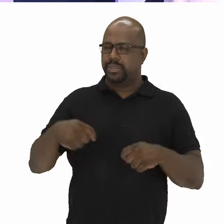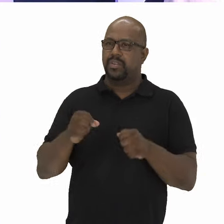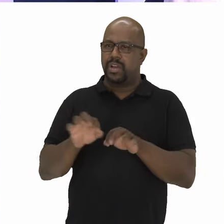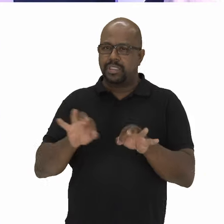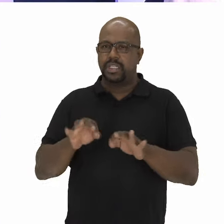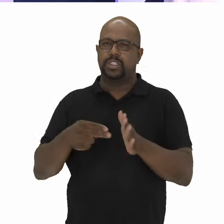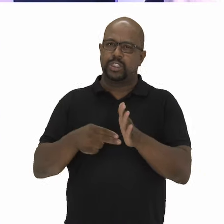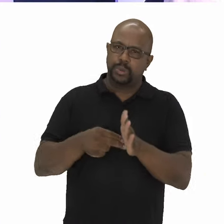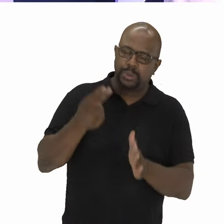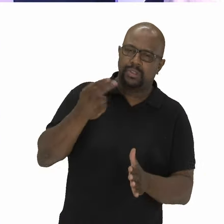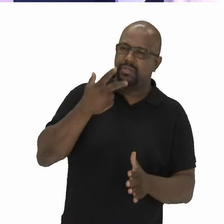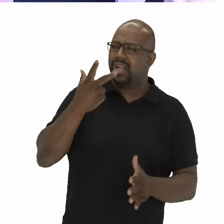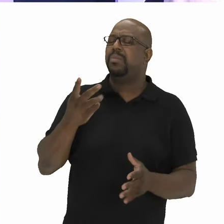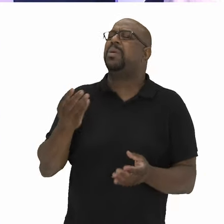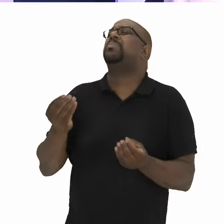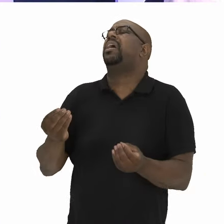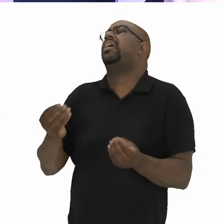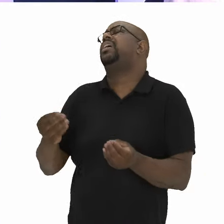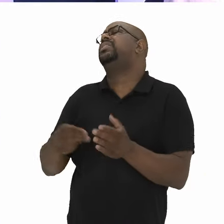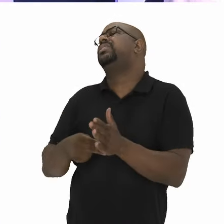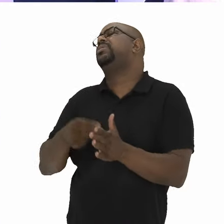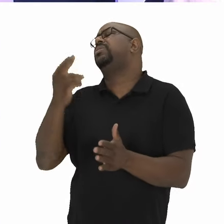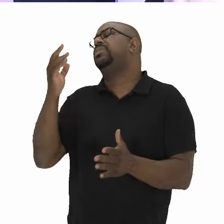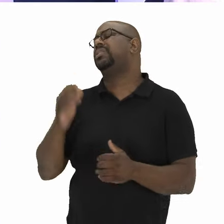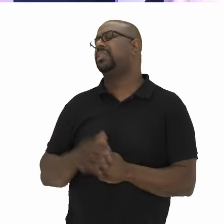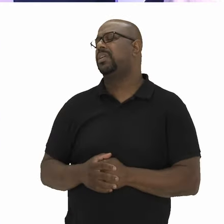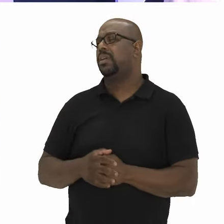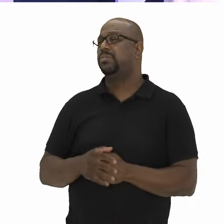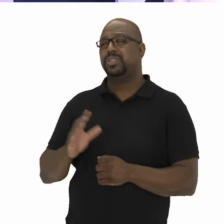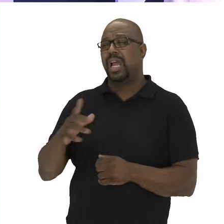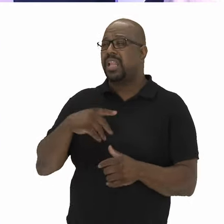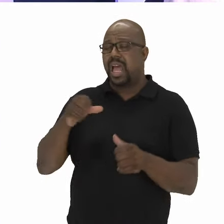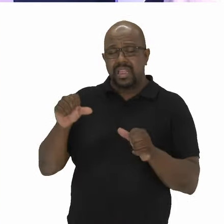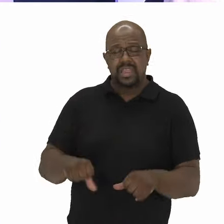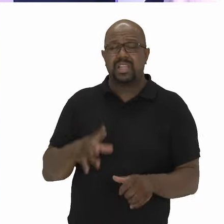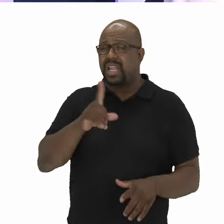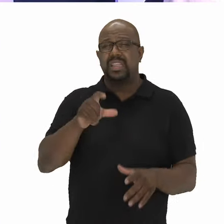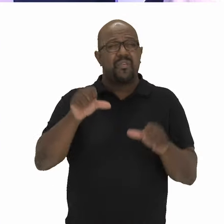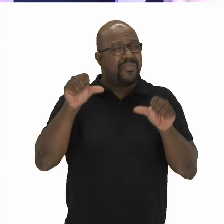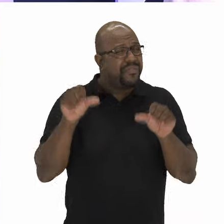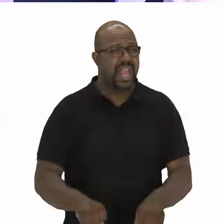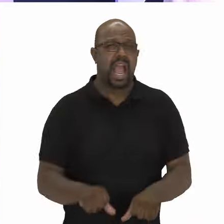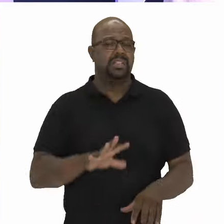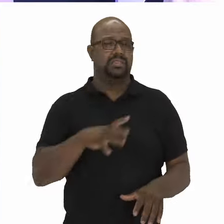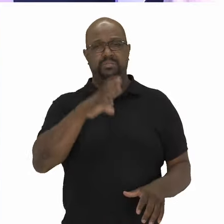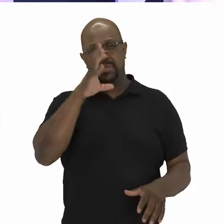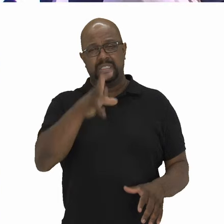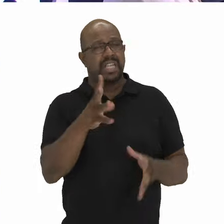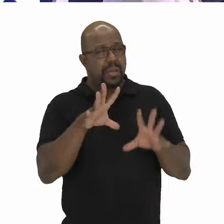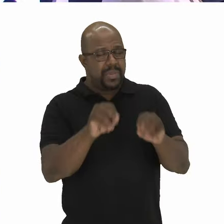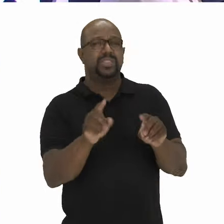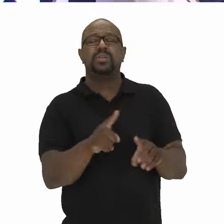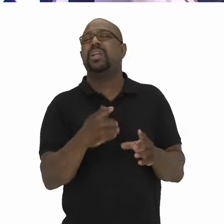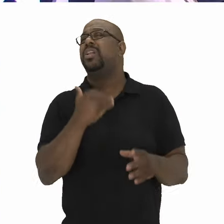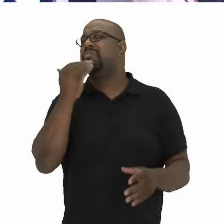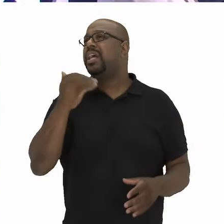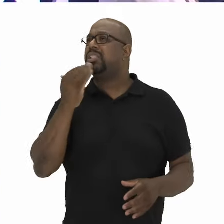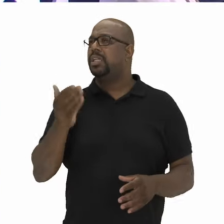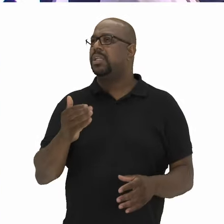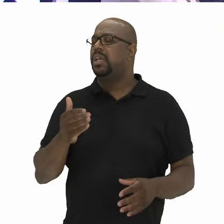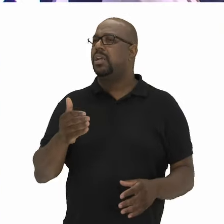quando a filha tem que fazer alguma cirurgia o médico fala para que fazer isso como que a já tá tão ferrado você quer